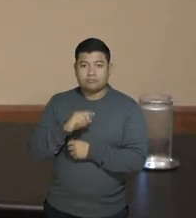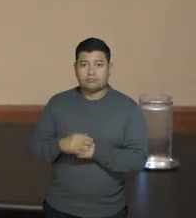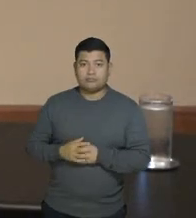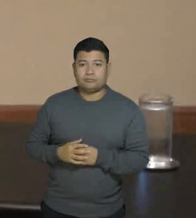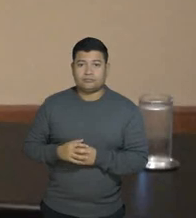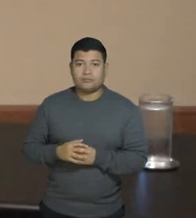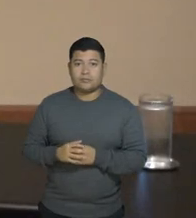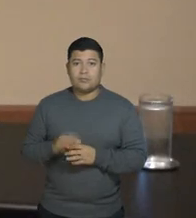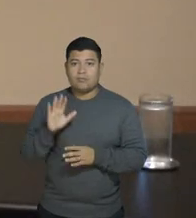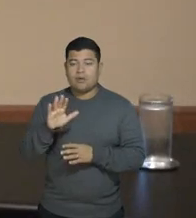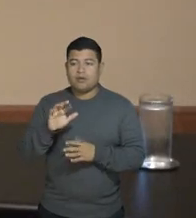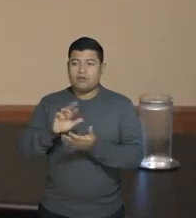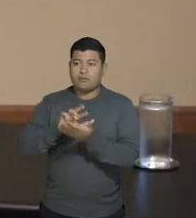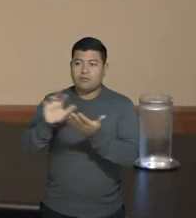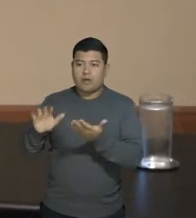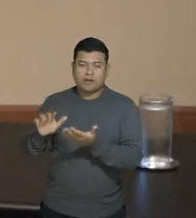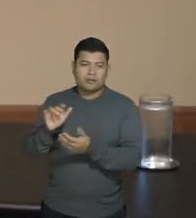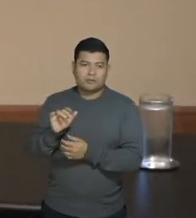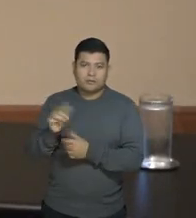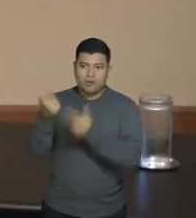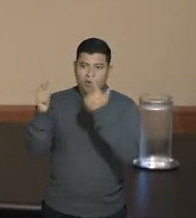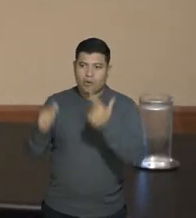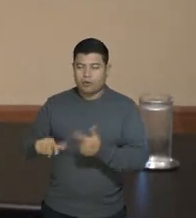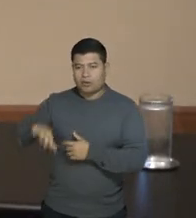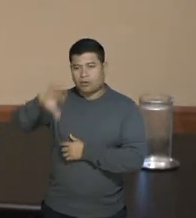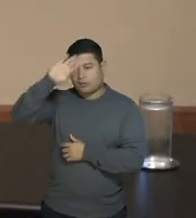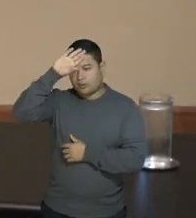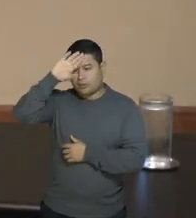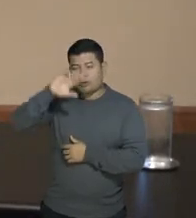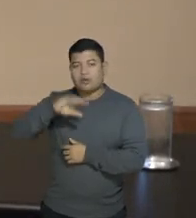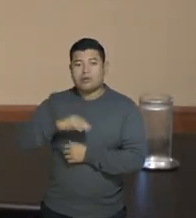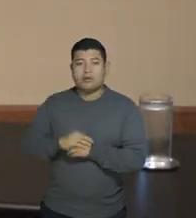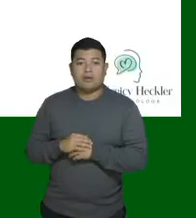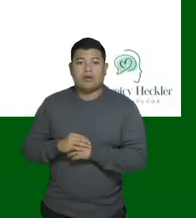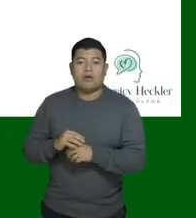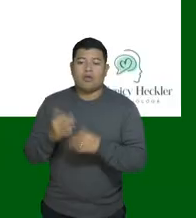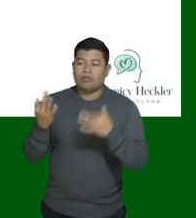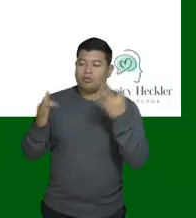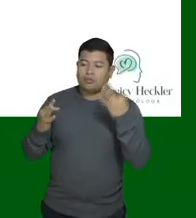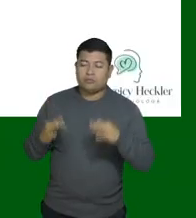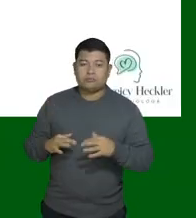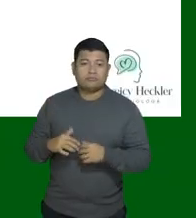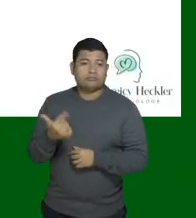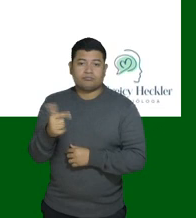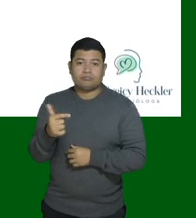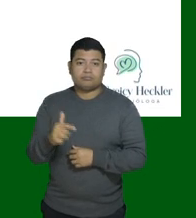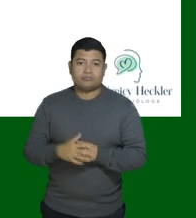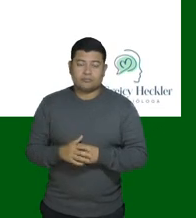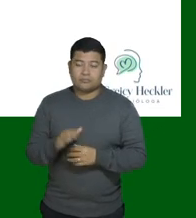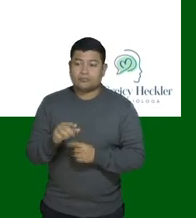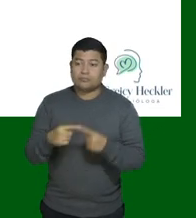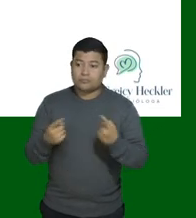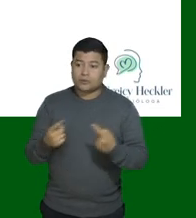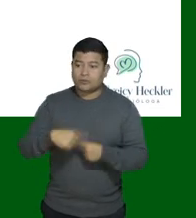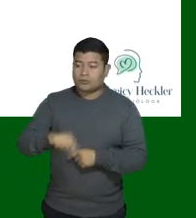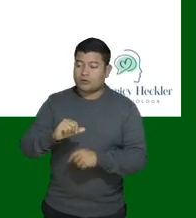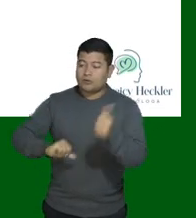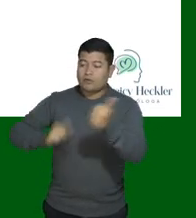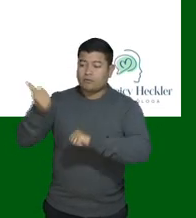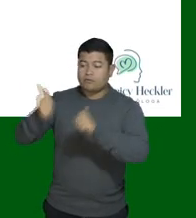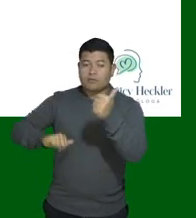dor, de febre. Então, como é que é a história auditiva? Isso a gente vai avaliar. O desenvolvimento e desempenho dela, motor,